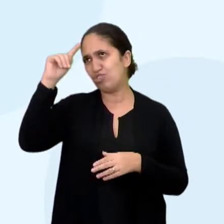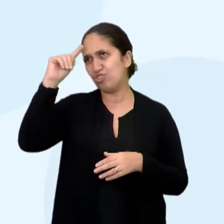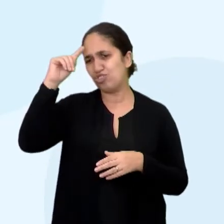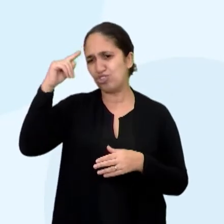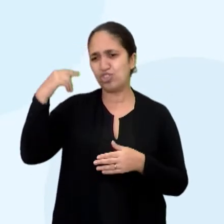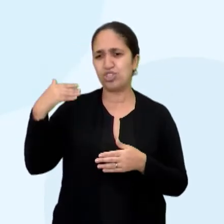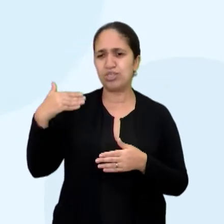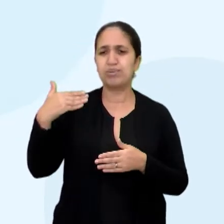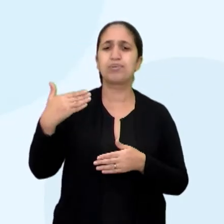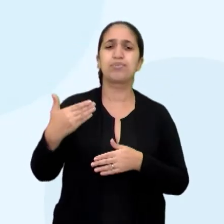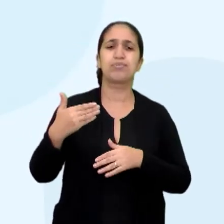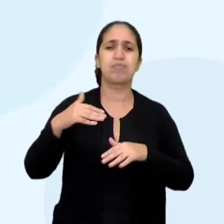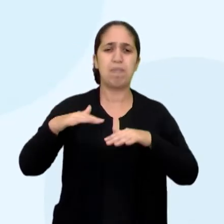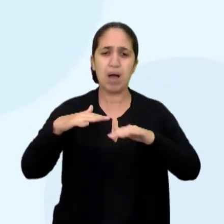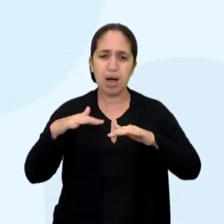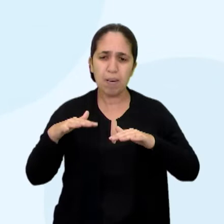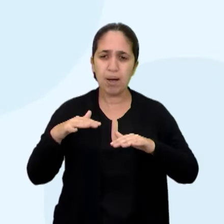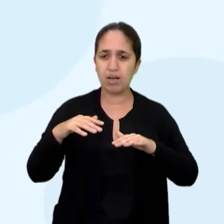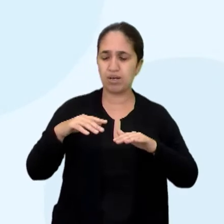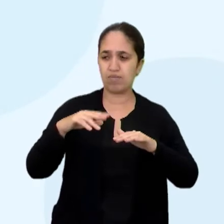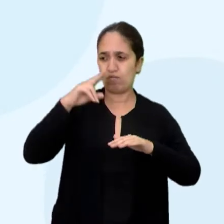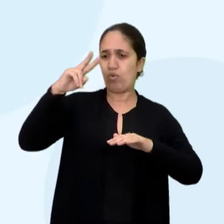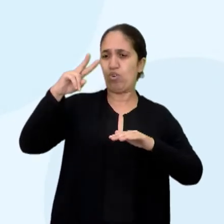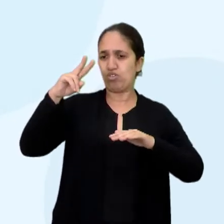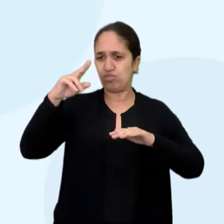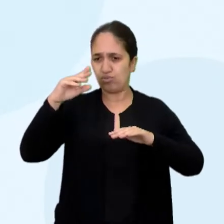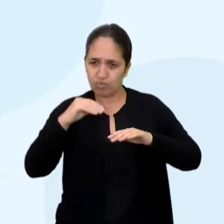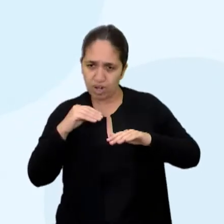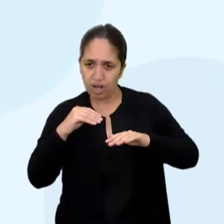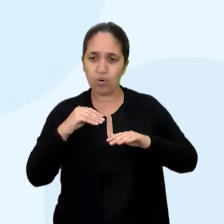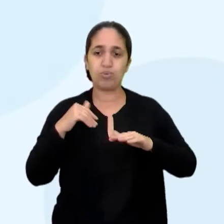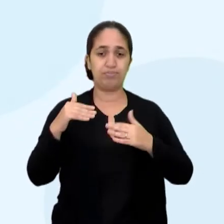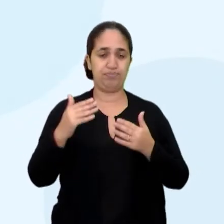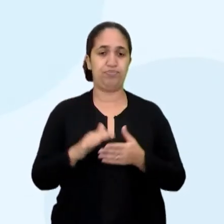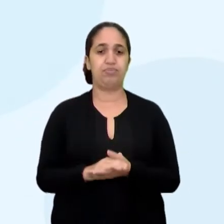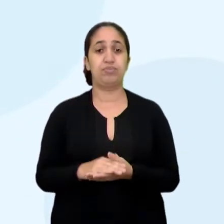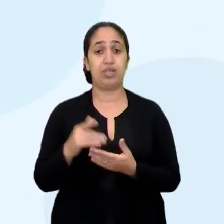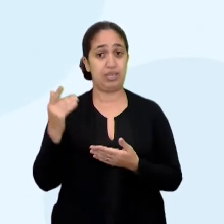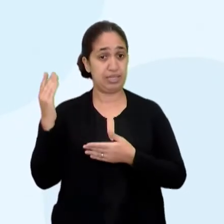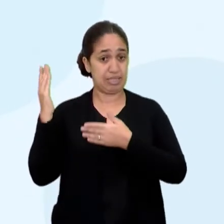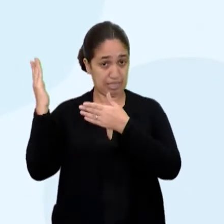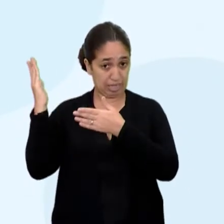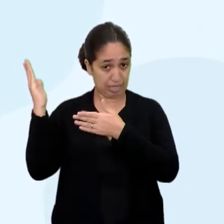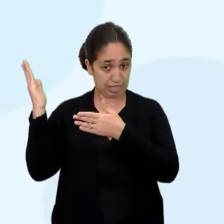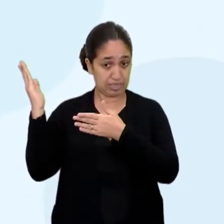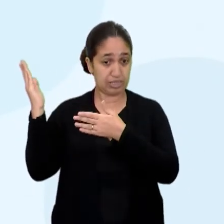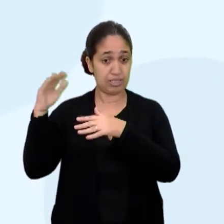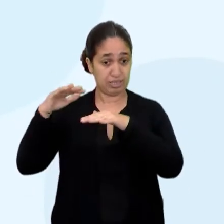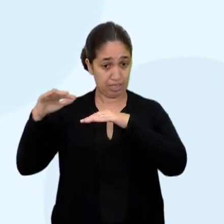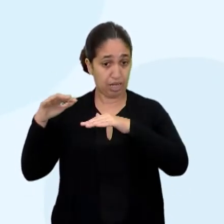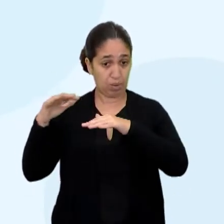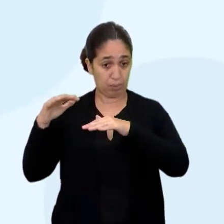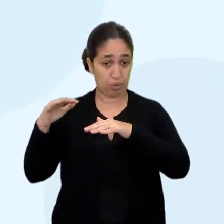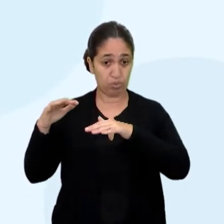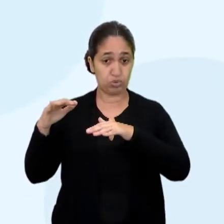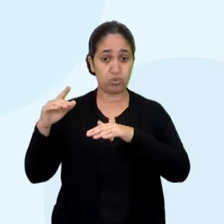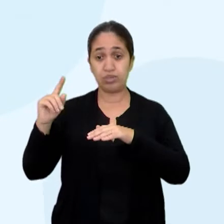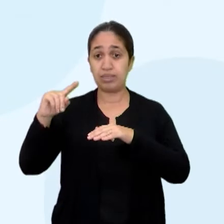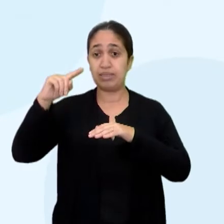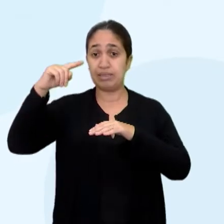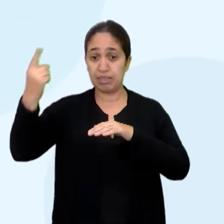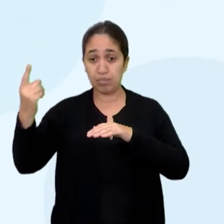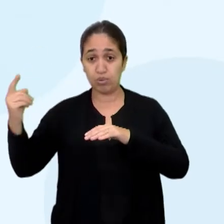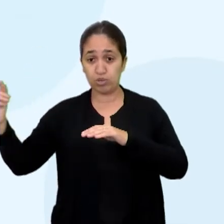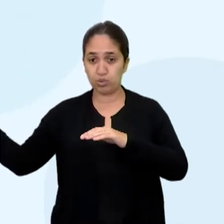aí problemas aí de menor ou maior intensidade no Japão. No caso desse terremoto aí, que depois veio aí o tsunami,